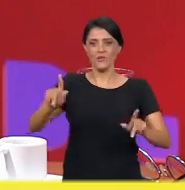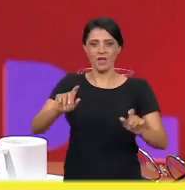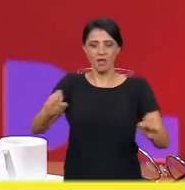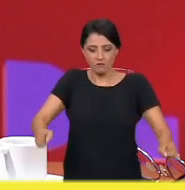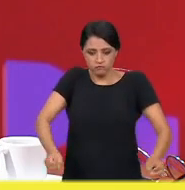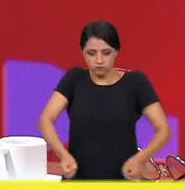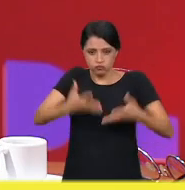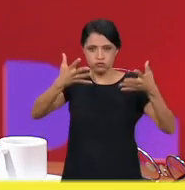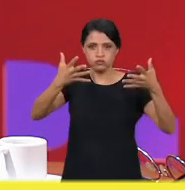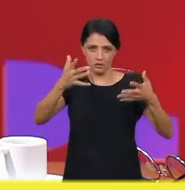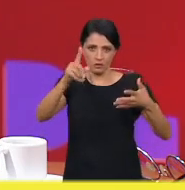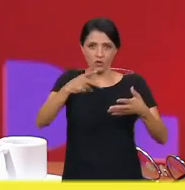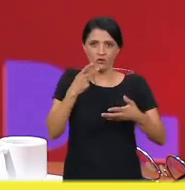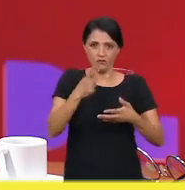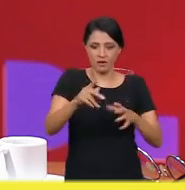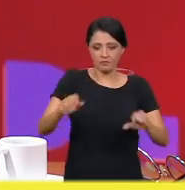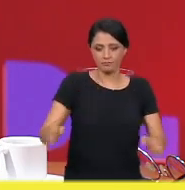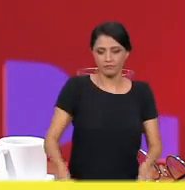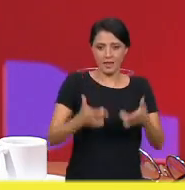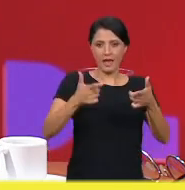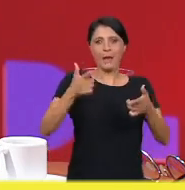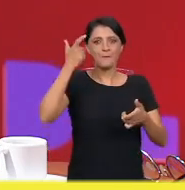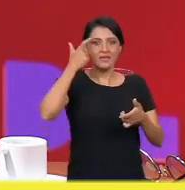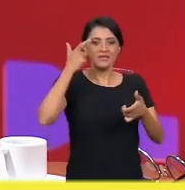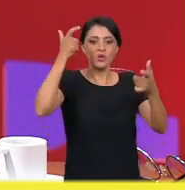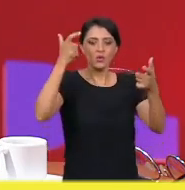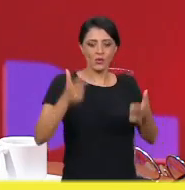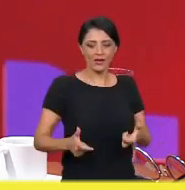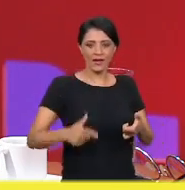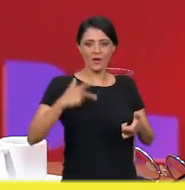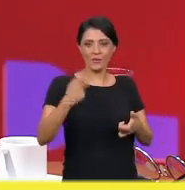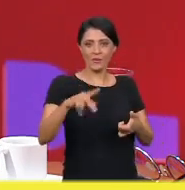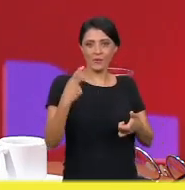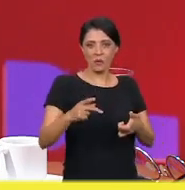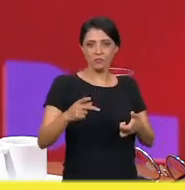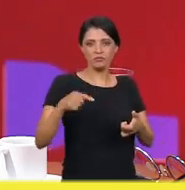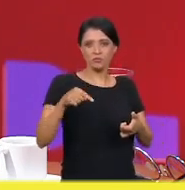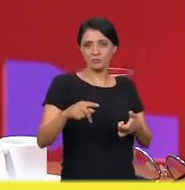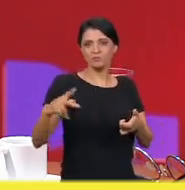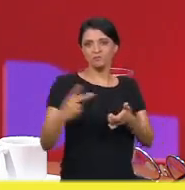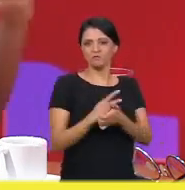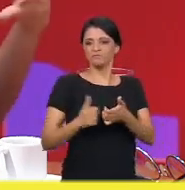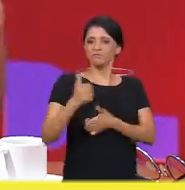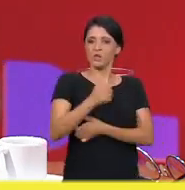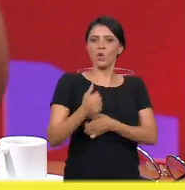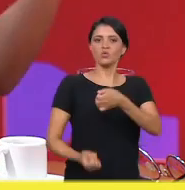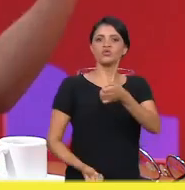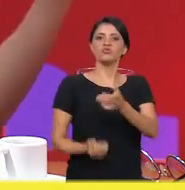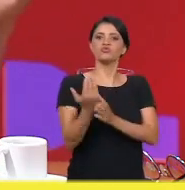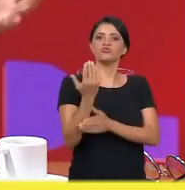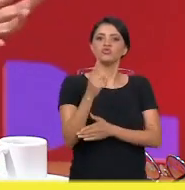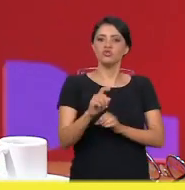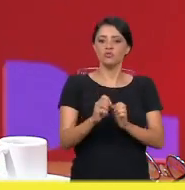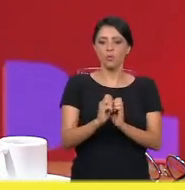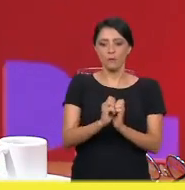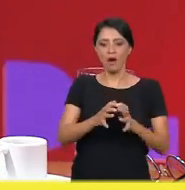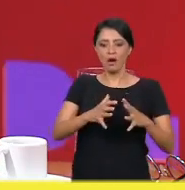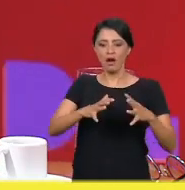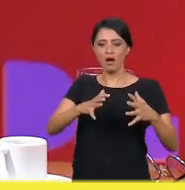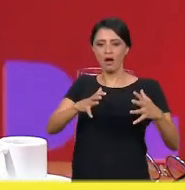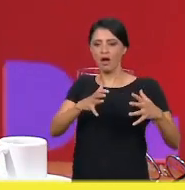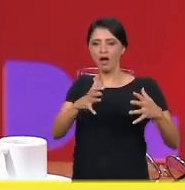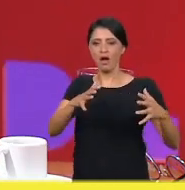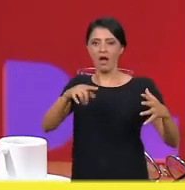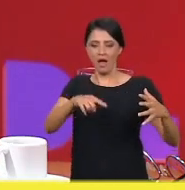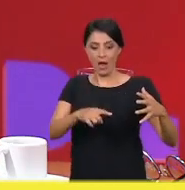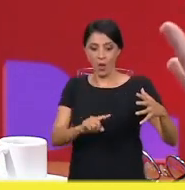explosão, a gente pensa em um local do espaço, né, privilegiado, de onde surgiu essa explosão e todo o resto a partir desse